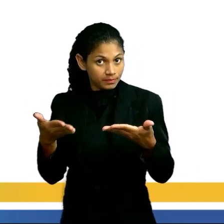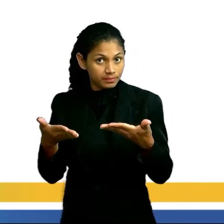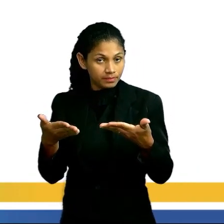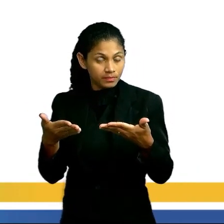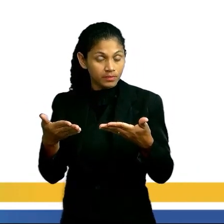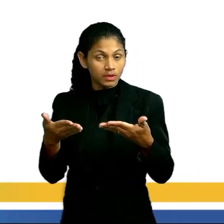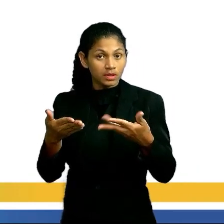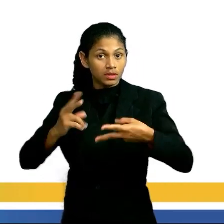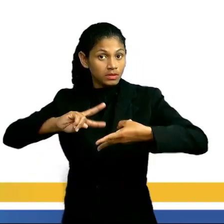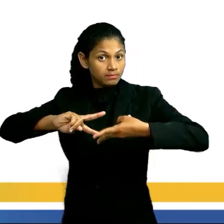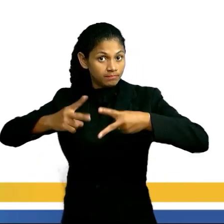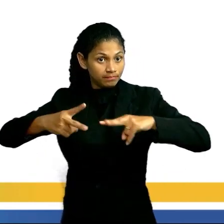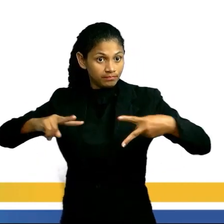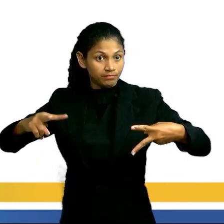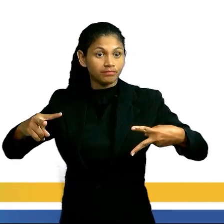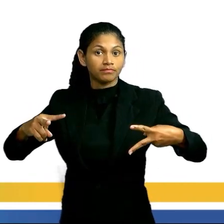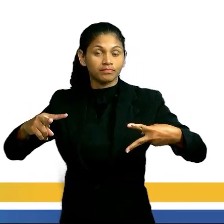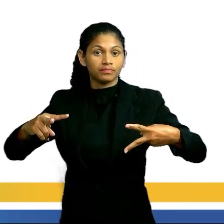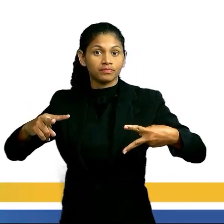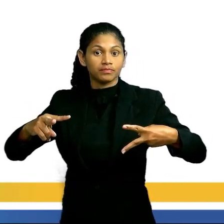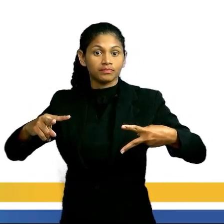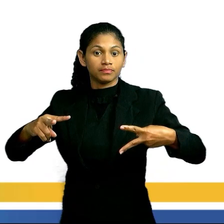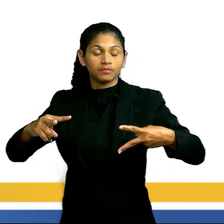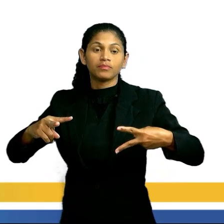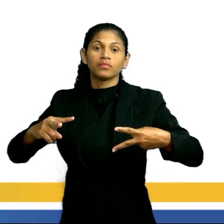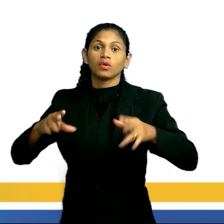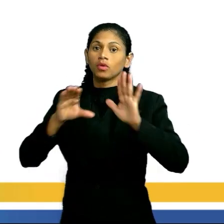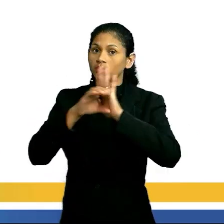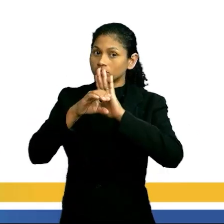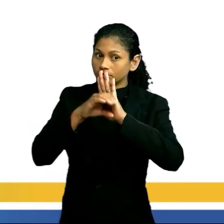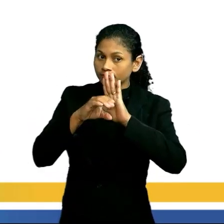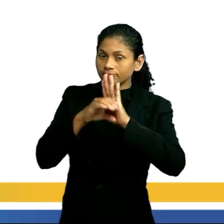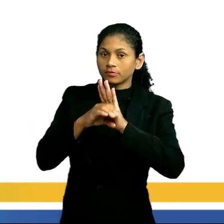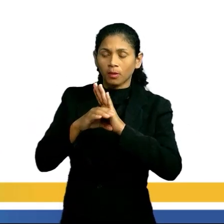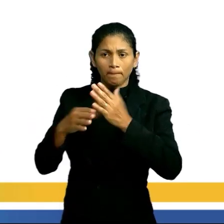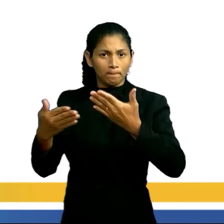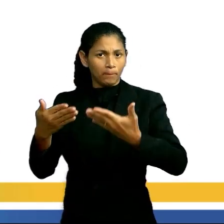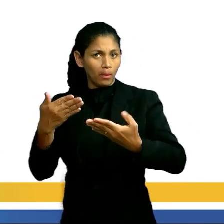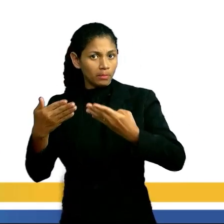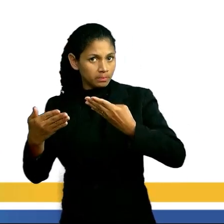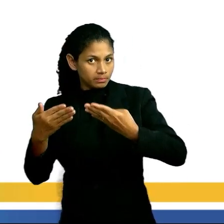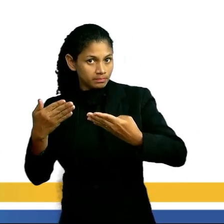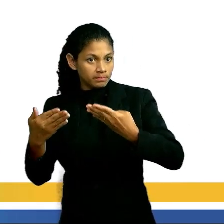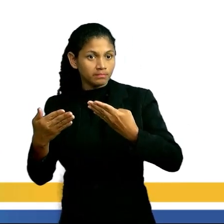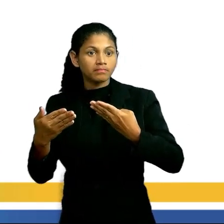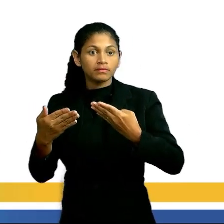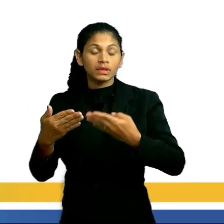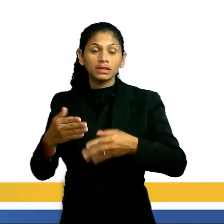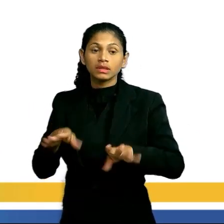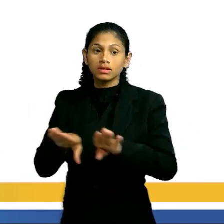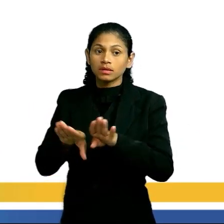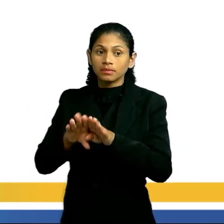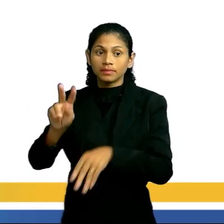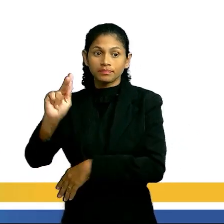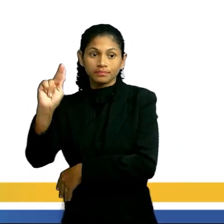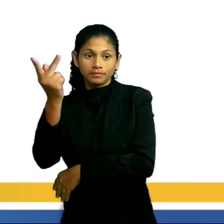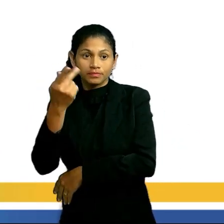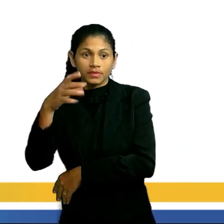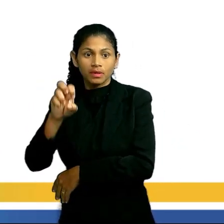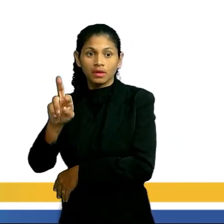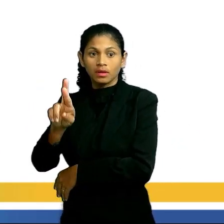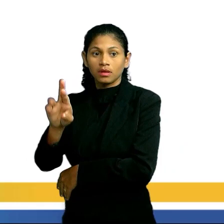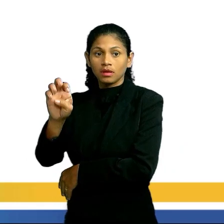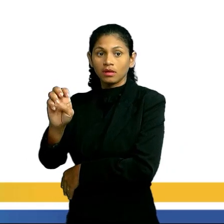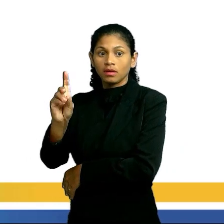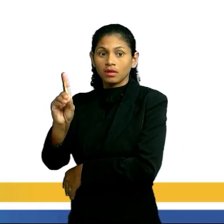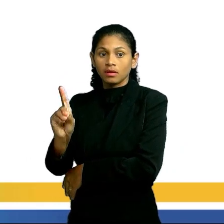sobre genética, aí conceitos, probabilidade e heredograma. Não sei o que é isso, professor,